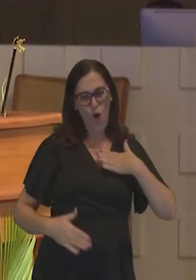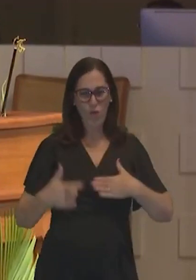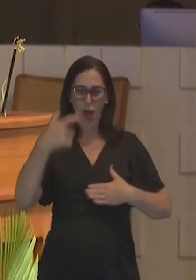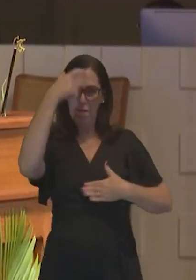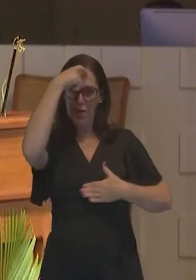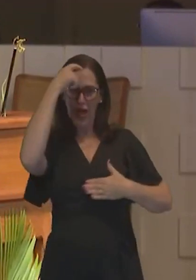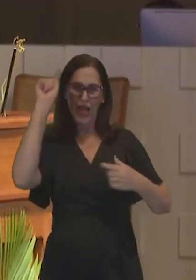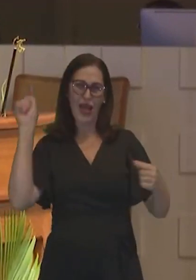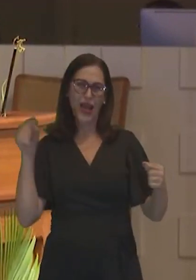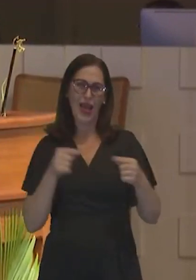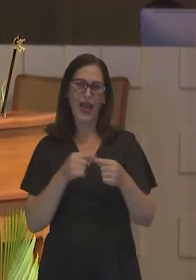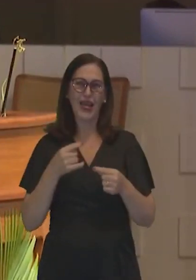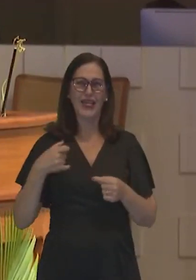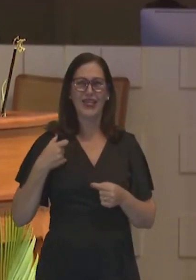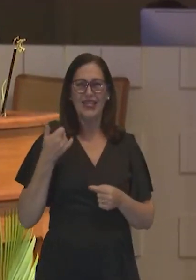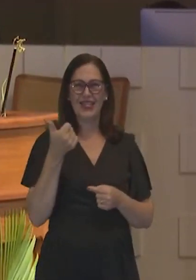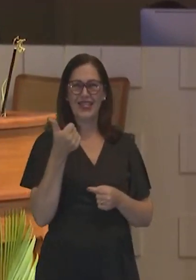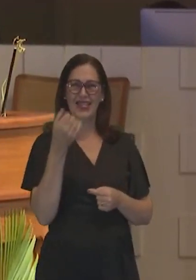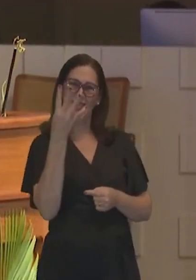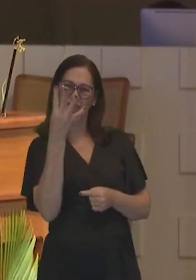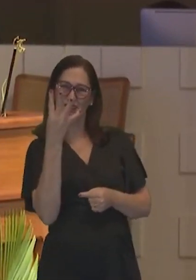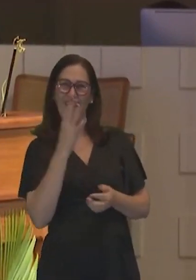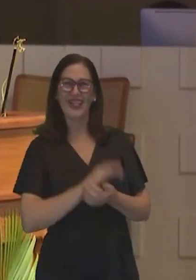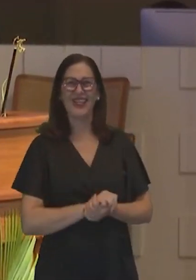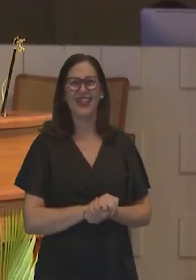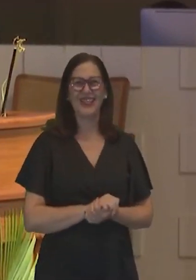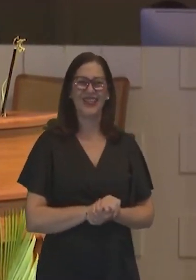de 64, né?